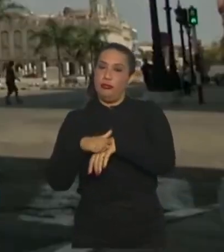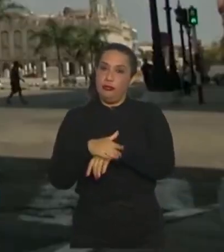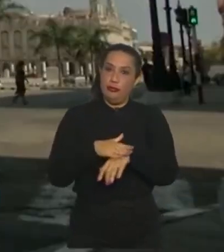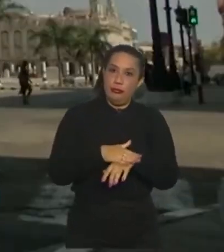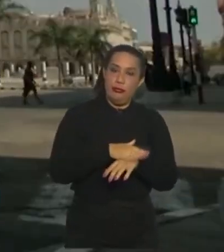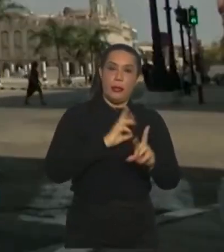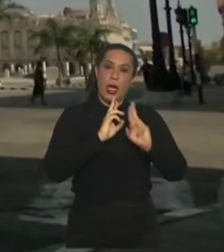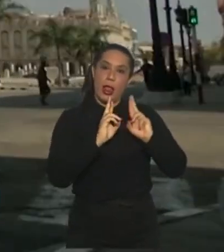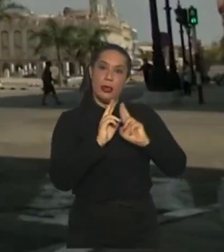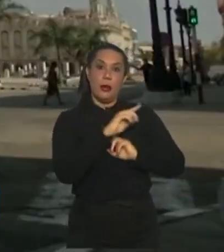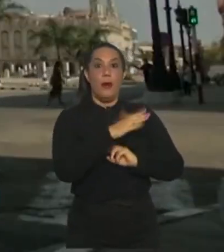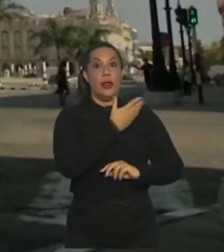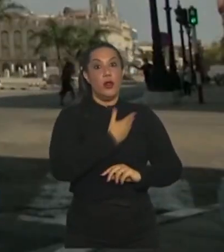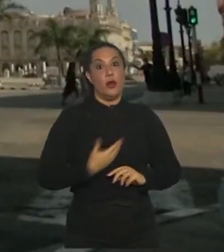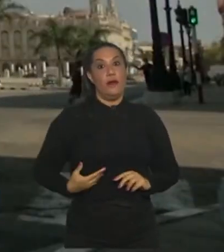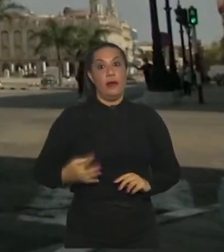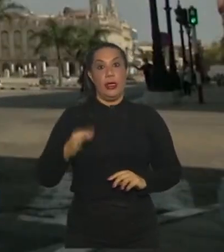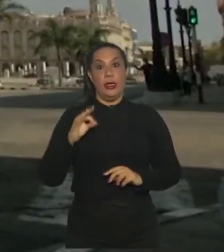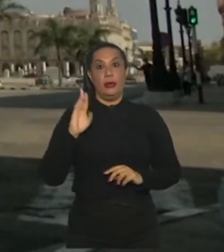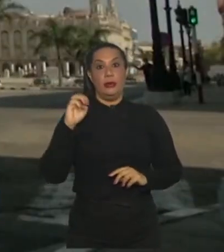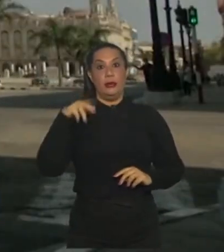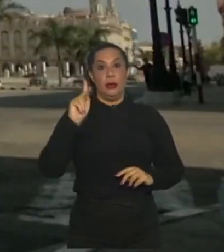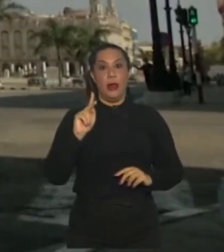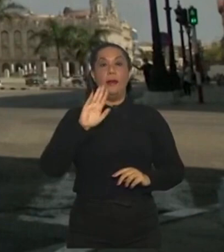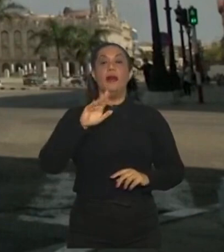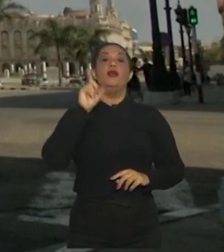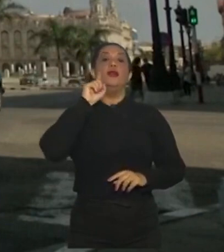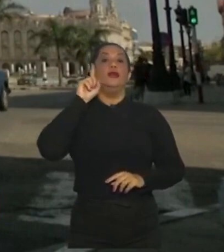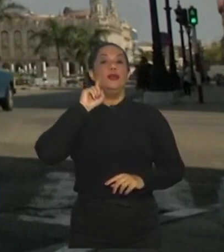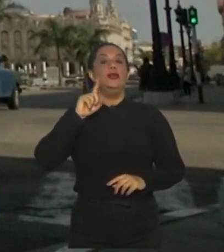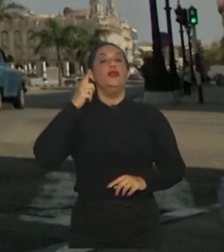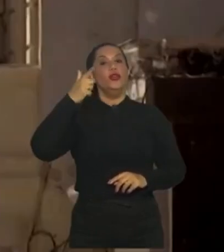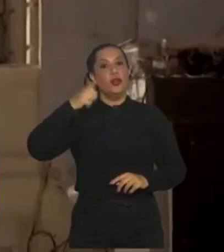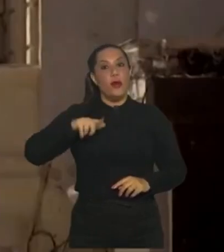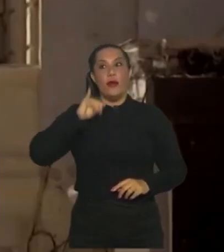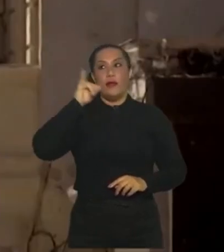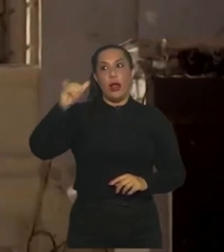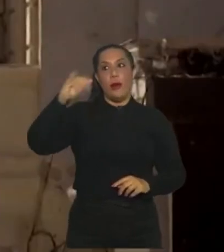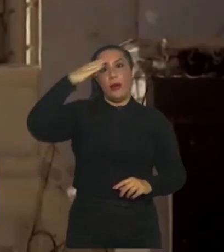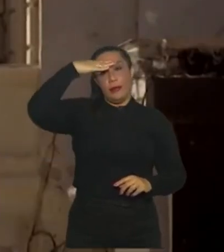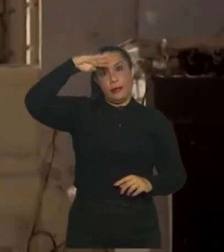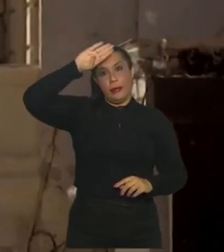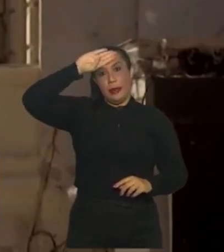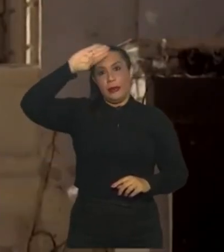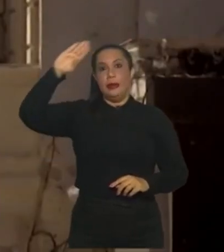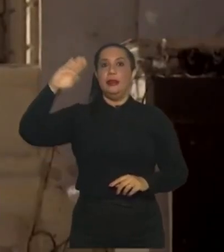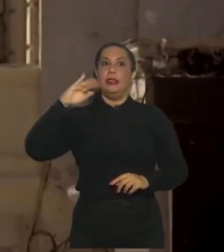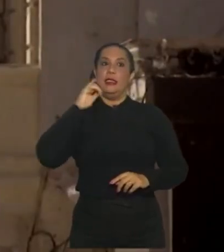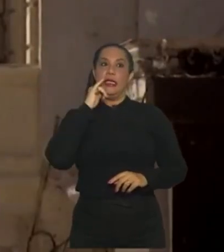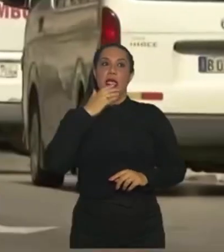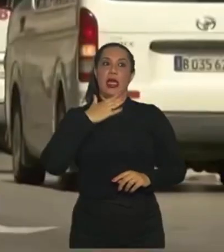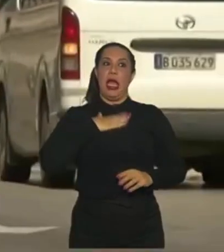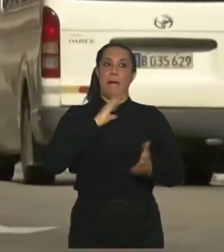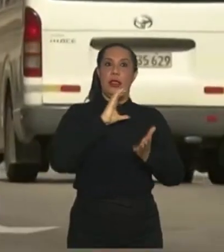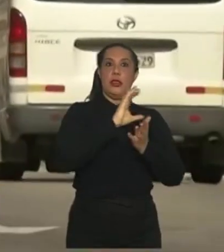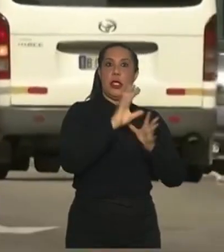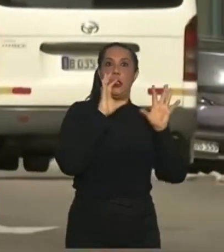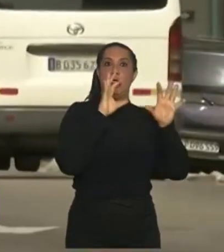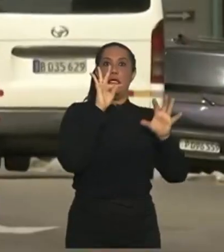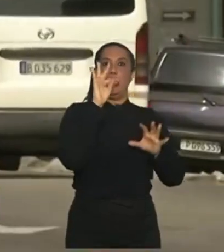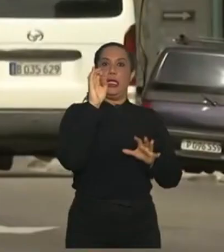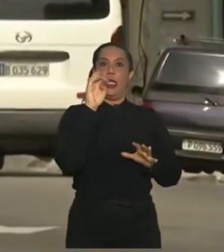Cuba no cenário turbulento da atual situação mundial, no quadro da